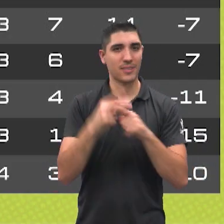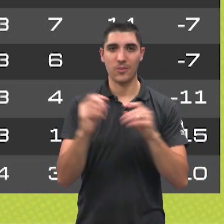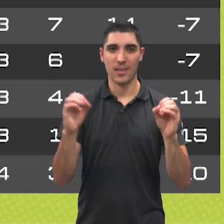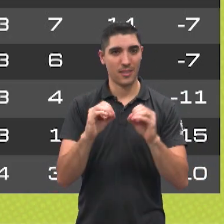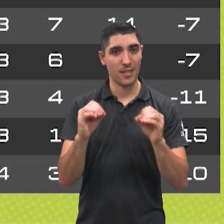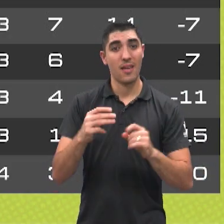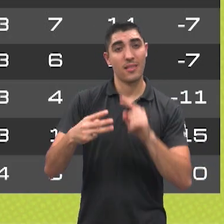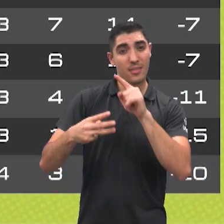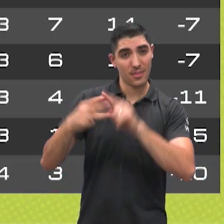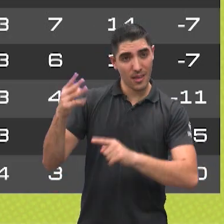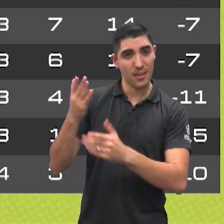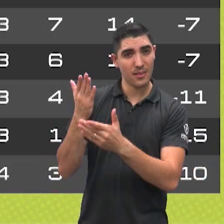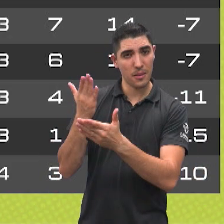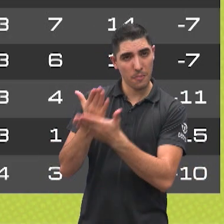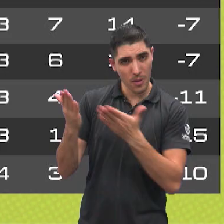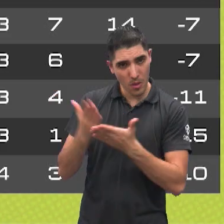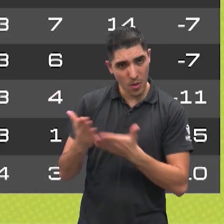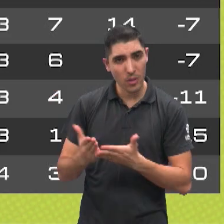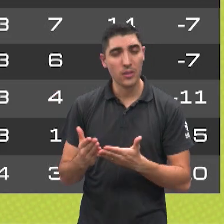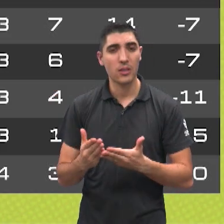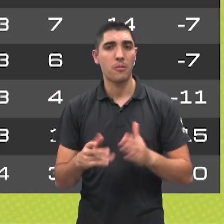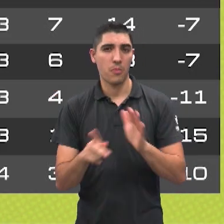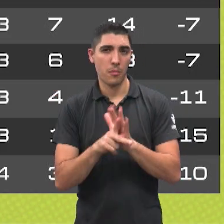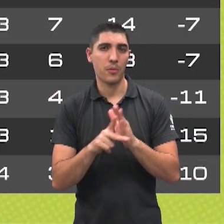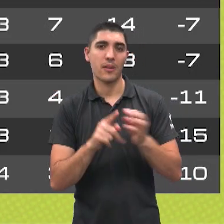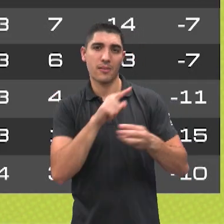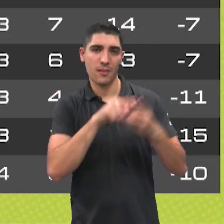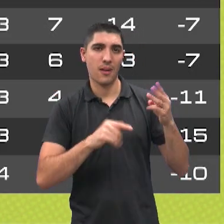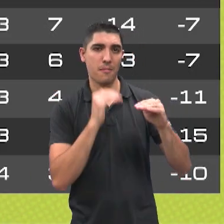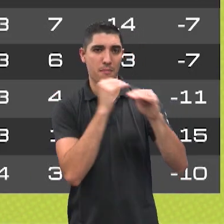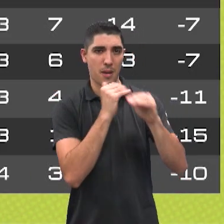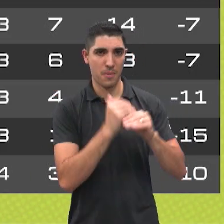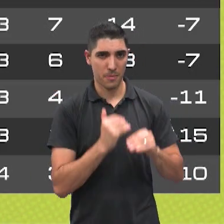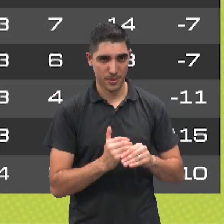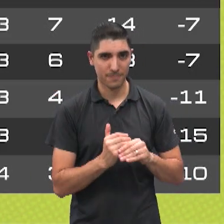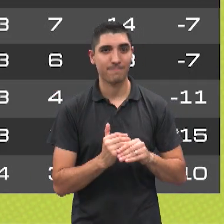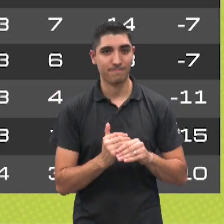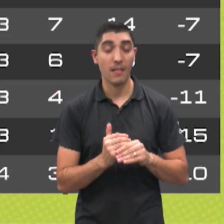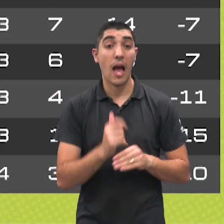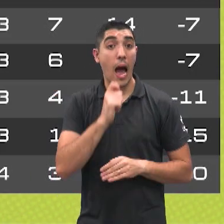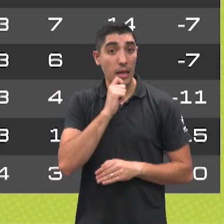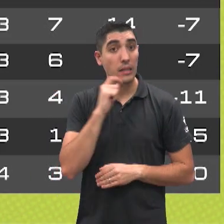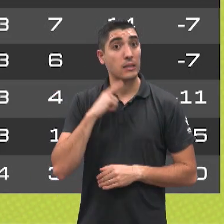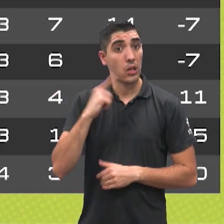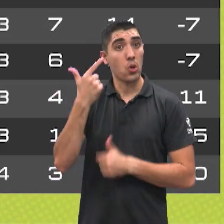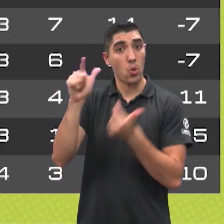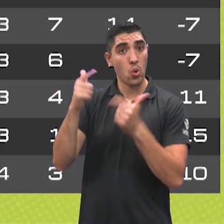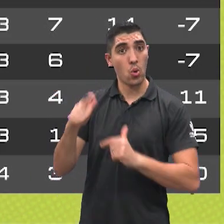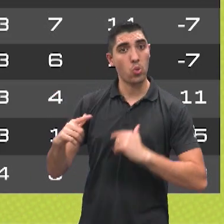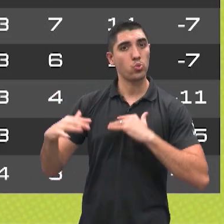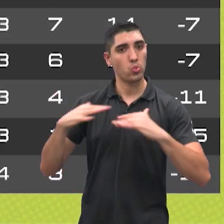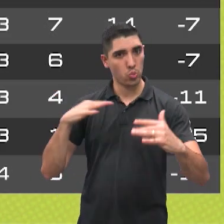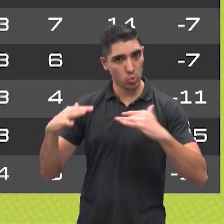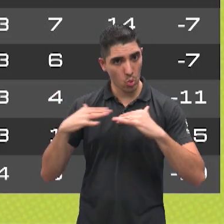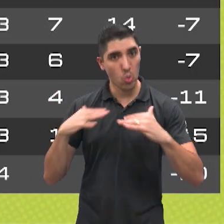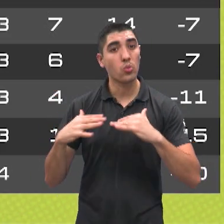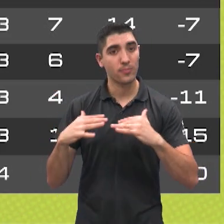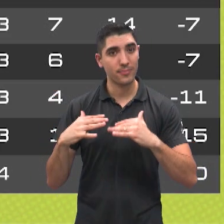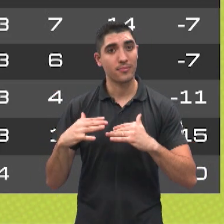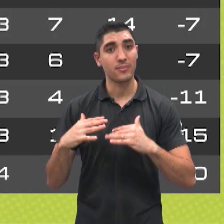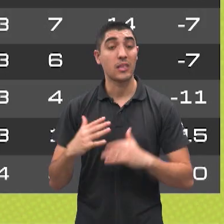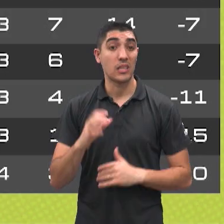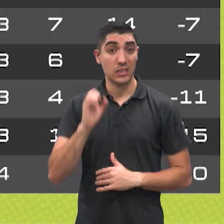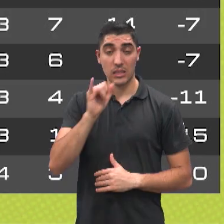2 empates, apenas 2 pontos conquistados. Se terminasse hoje, e tem muito jogo ainda para acontecer, o São José estaria fora do mata-mata, porque se classificam